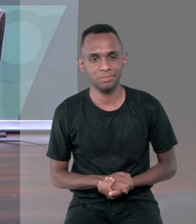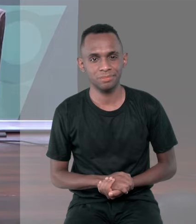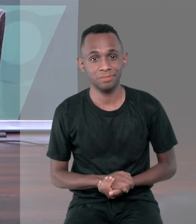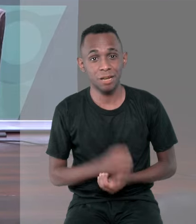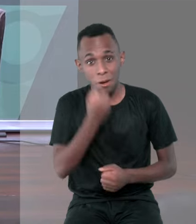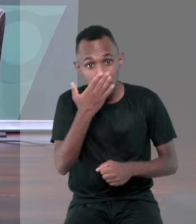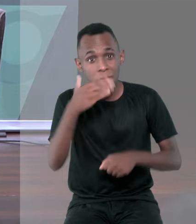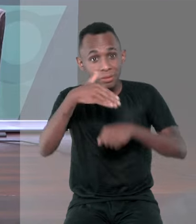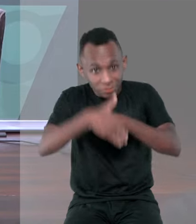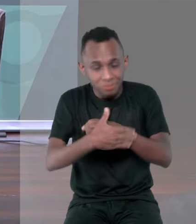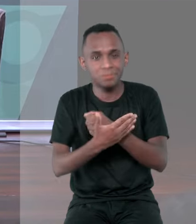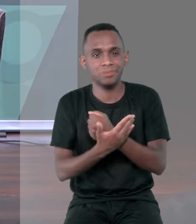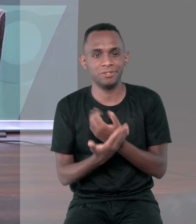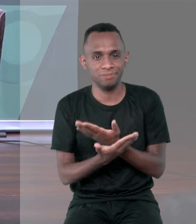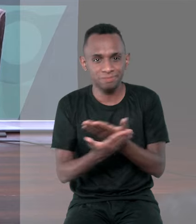Boa noite.